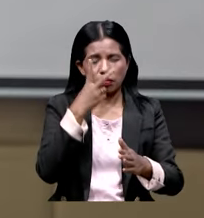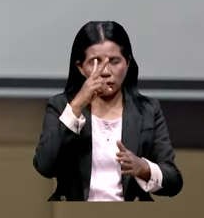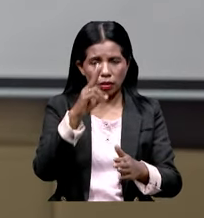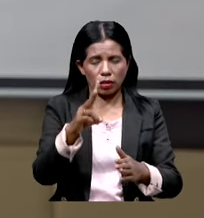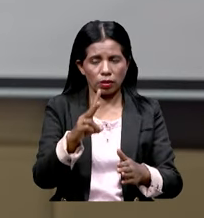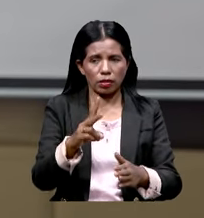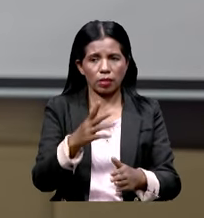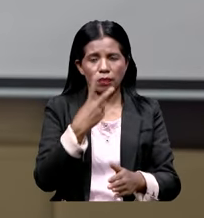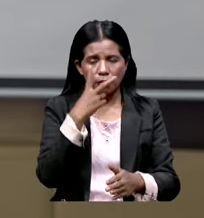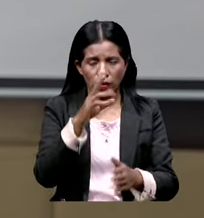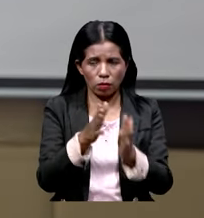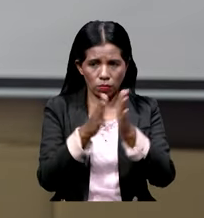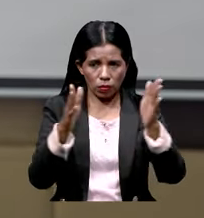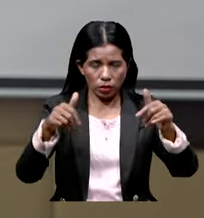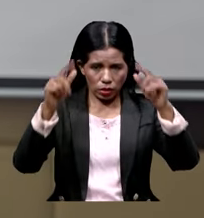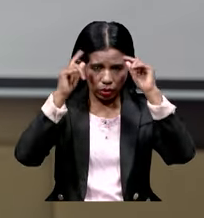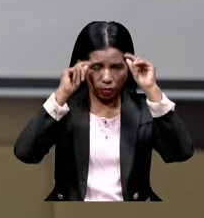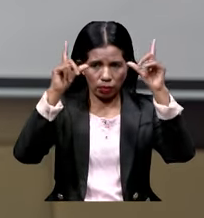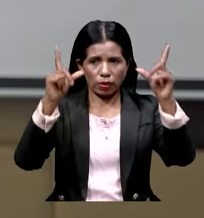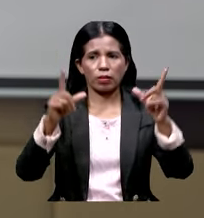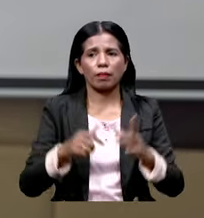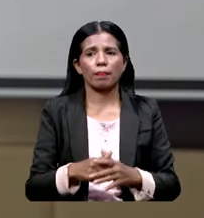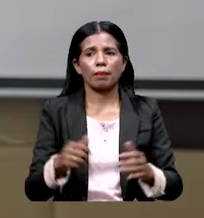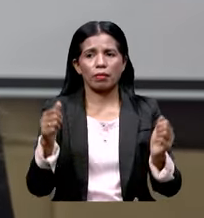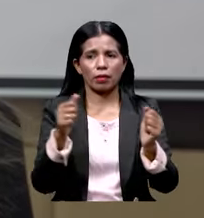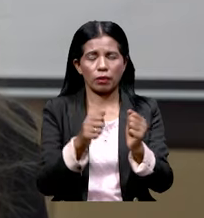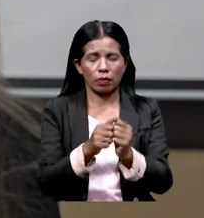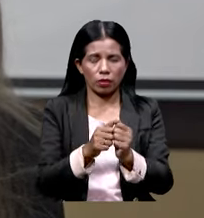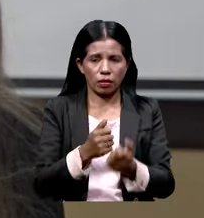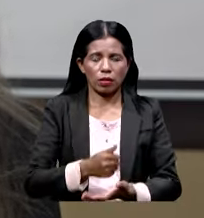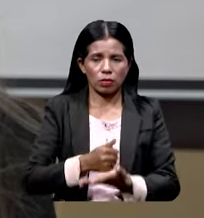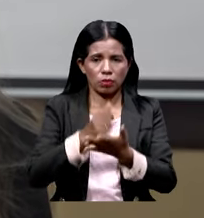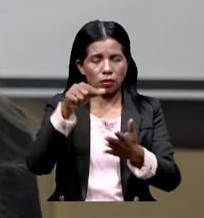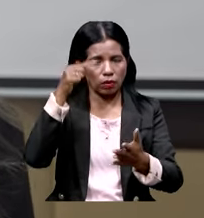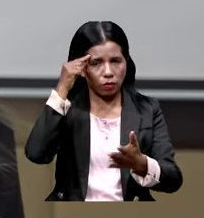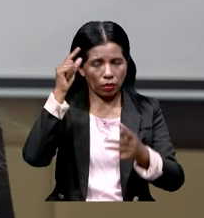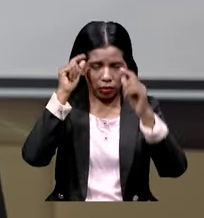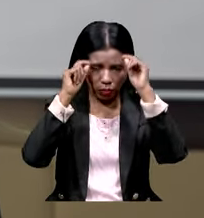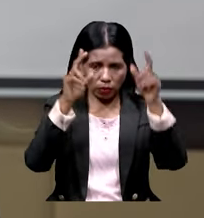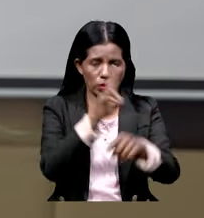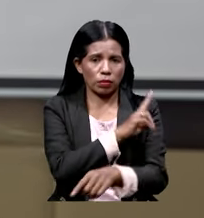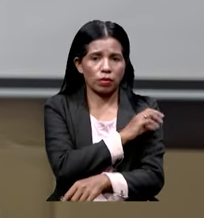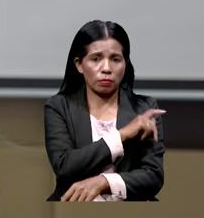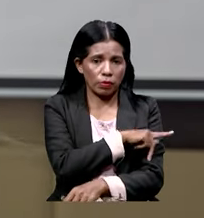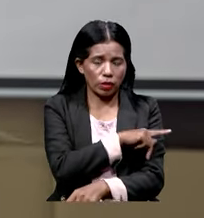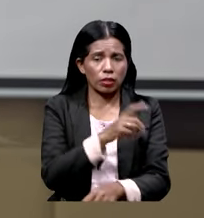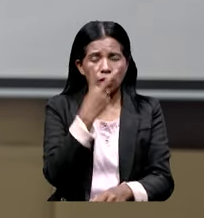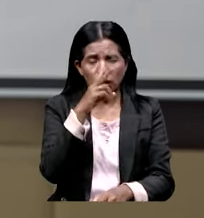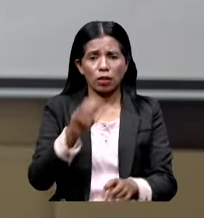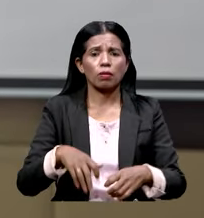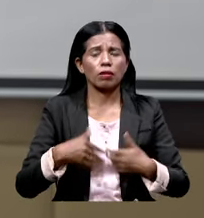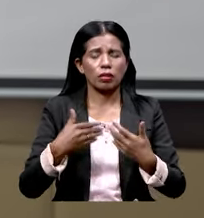ia oportunidade bo tebe se Timor-Leste. Ho azura ho governo Timor-Leste, UNDP se hare un sa atu